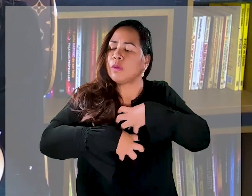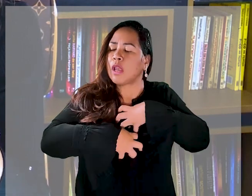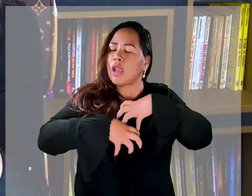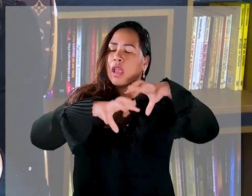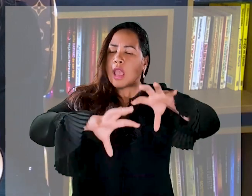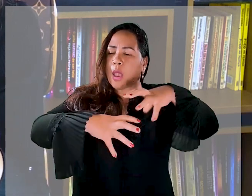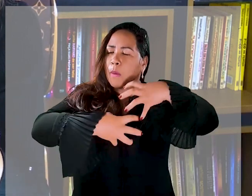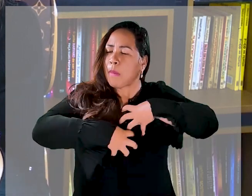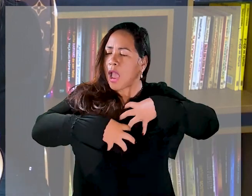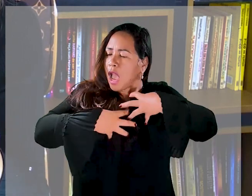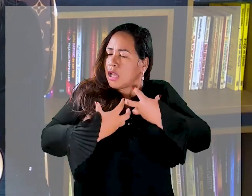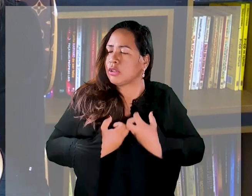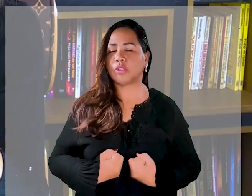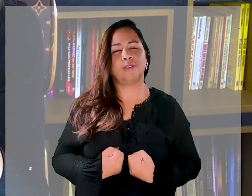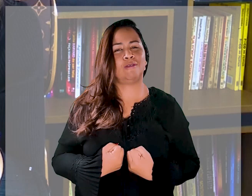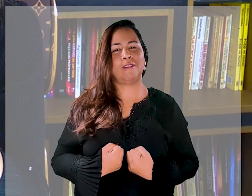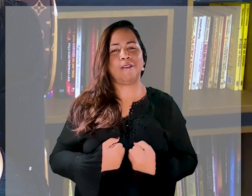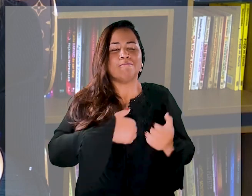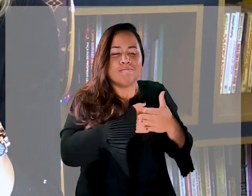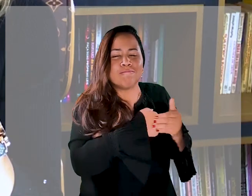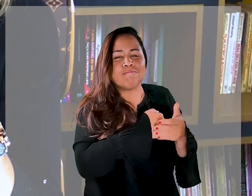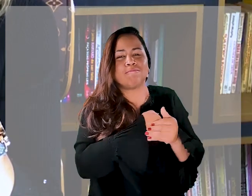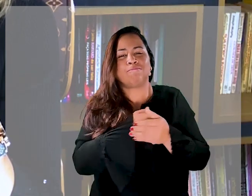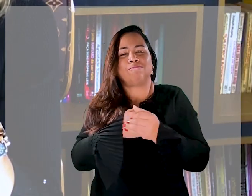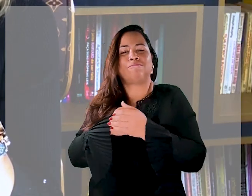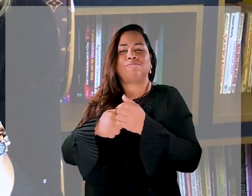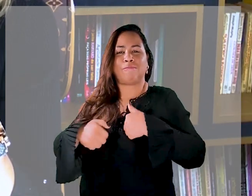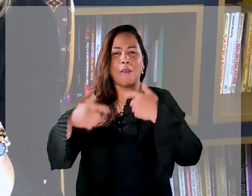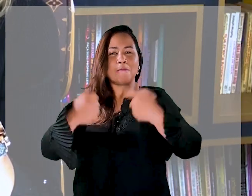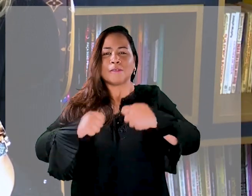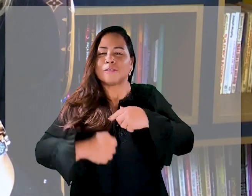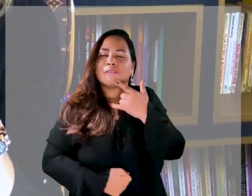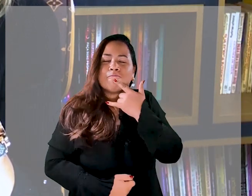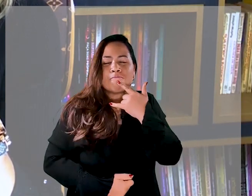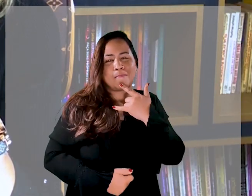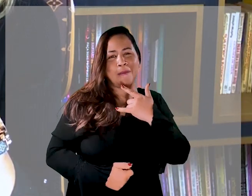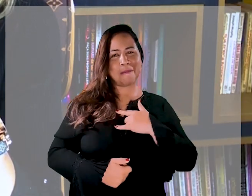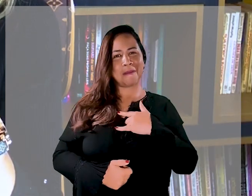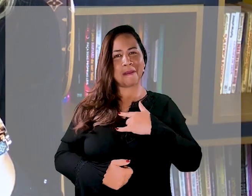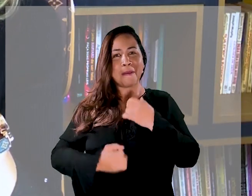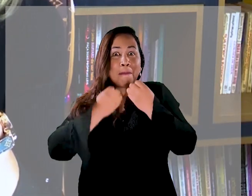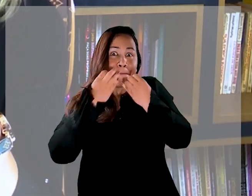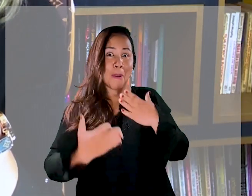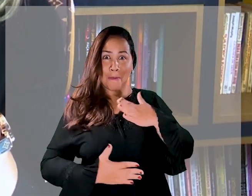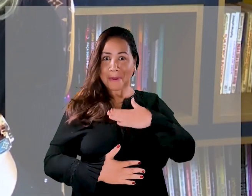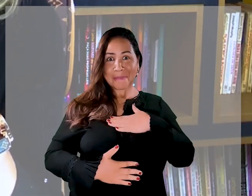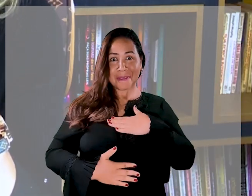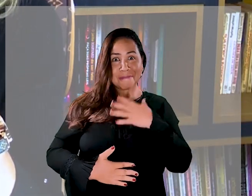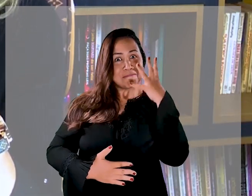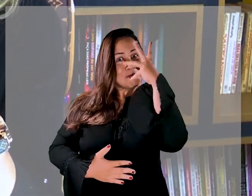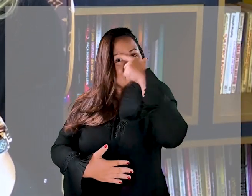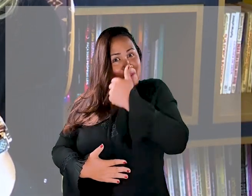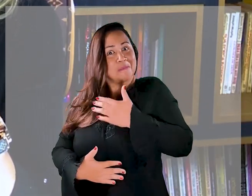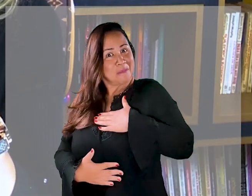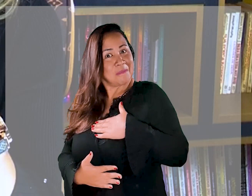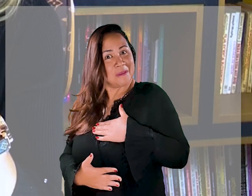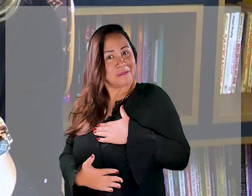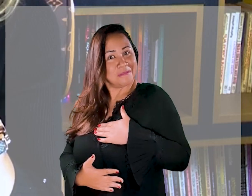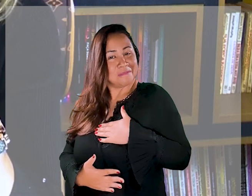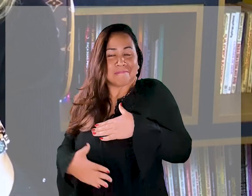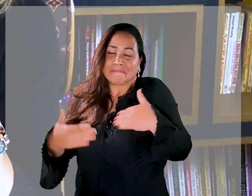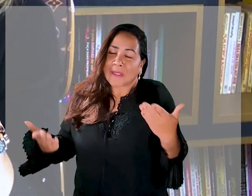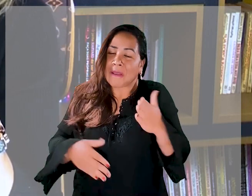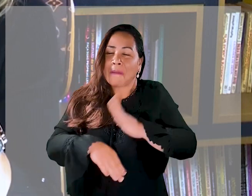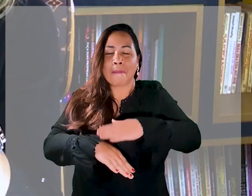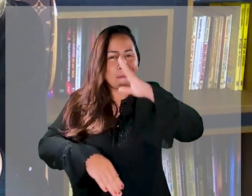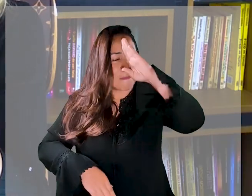me acolho. Eu preciso me agradar. Está bom para mim? Está bonito para mim? Está lindo para mim? O que eu quero mostrar com a